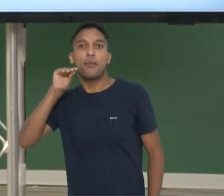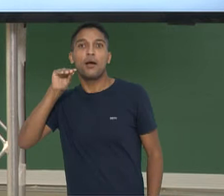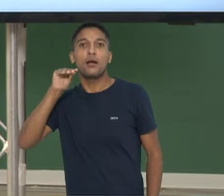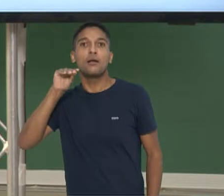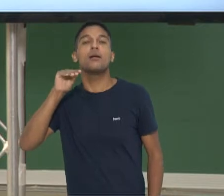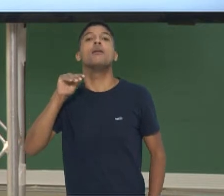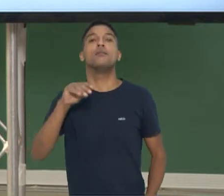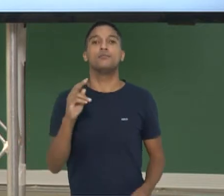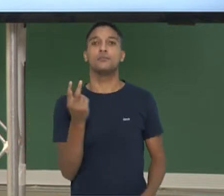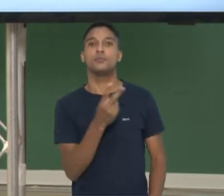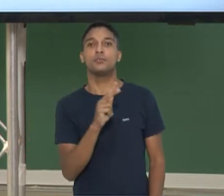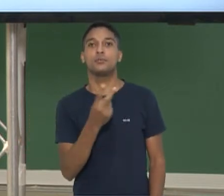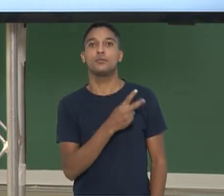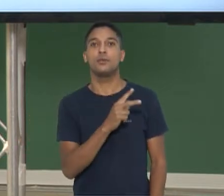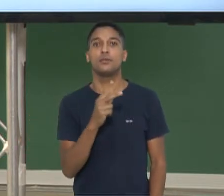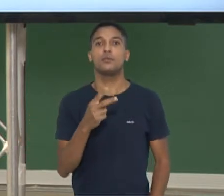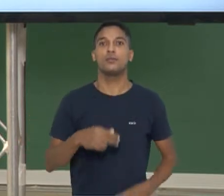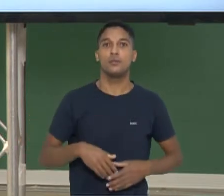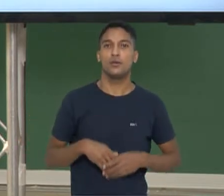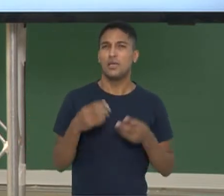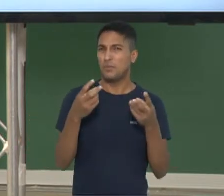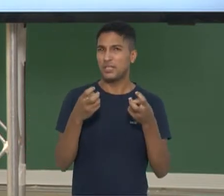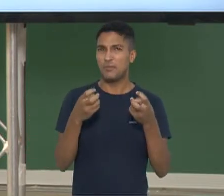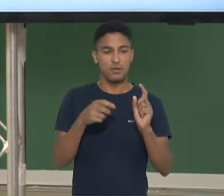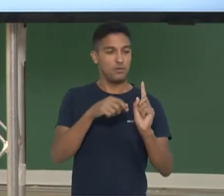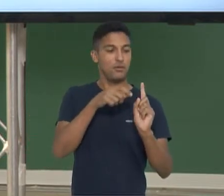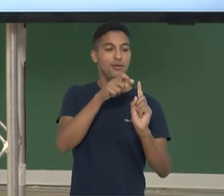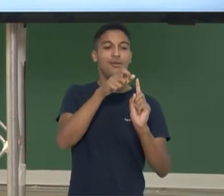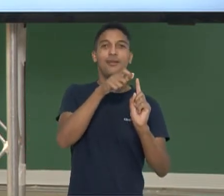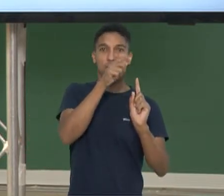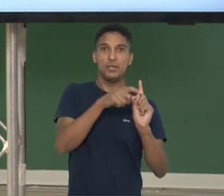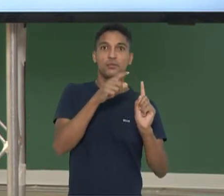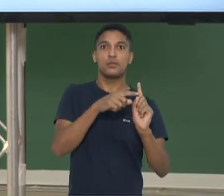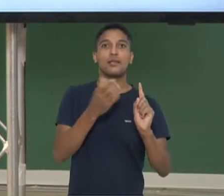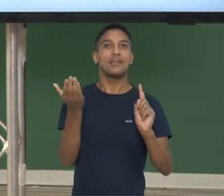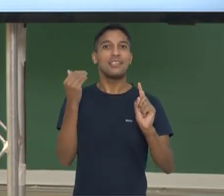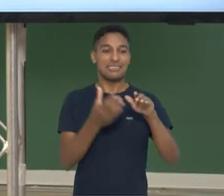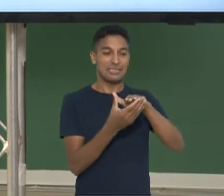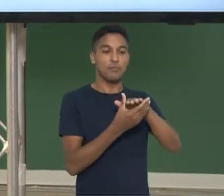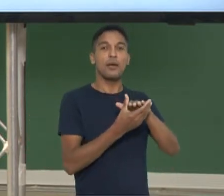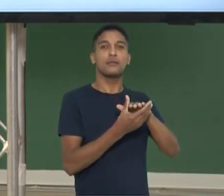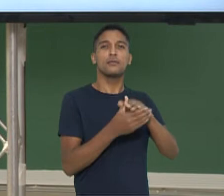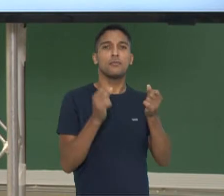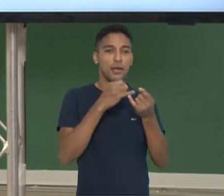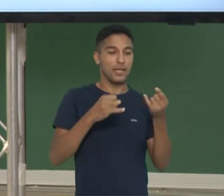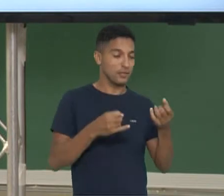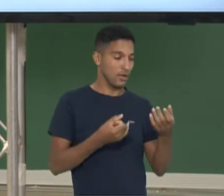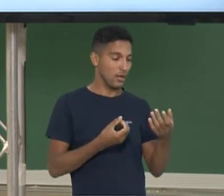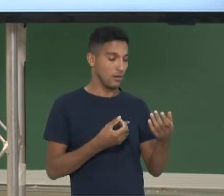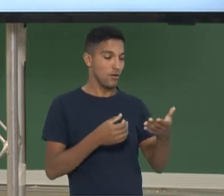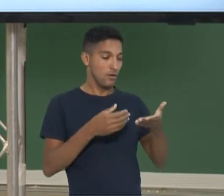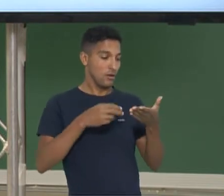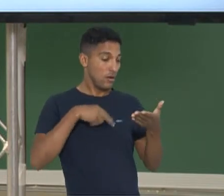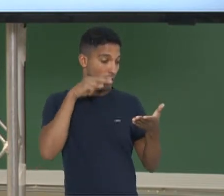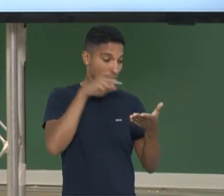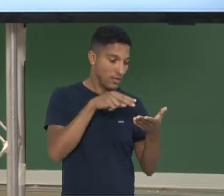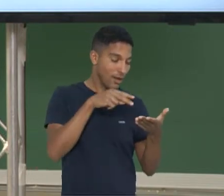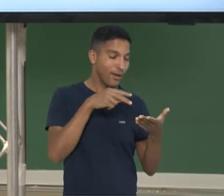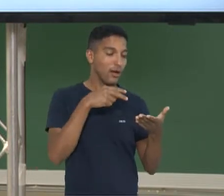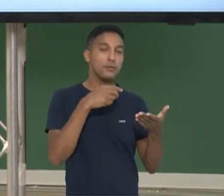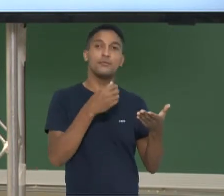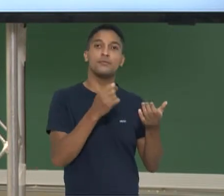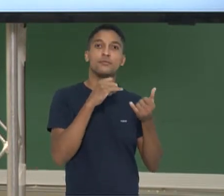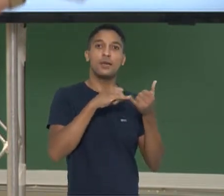nós lemos que ele falava como se ele estivesse conversando conosco? Então, por isso a presença da oralidade. Tudo